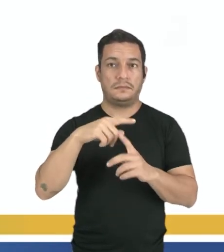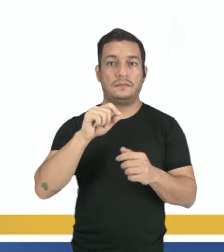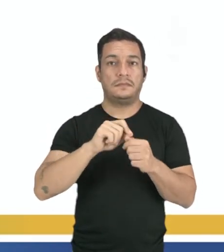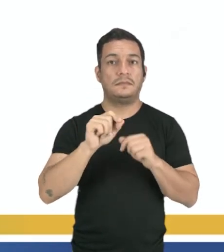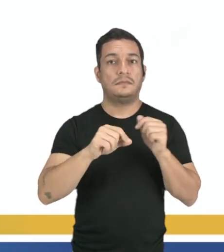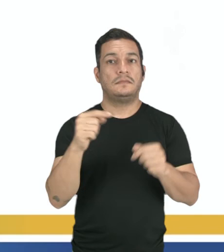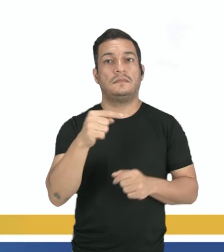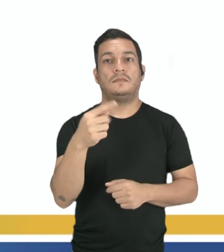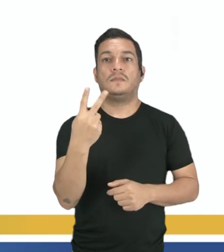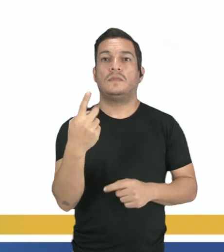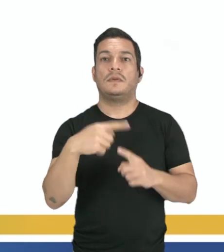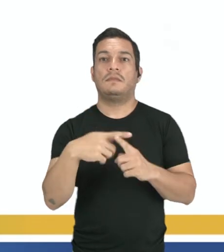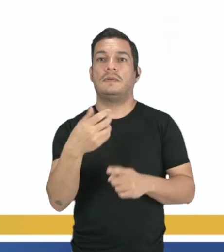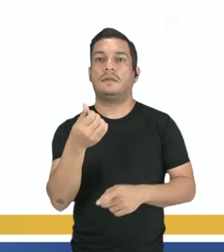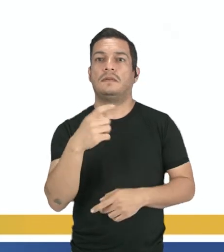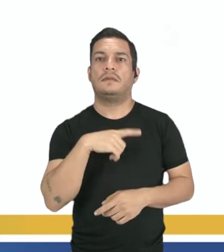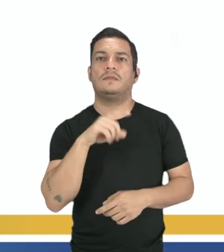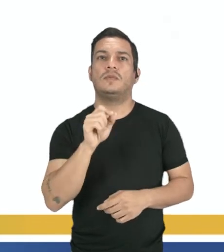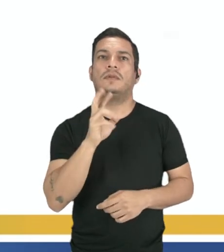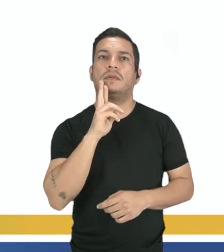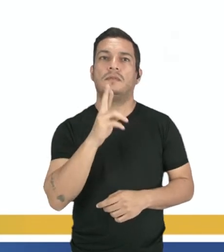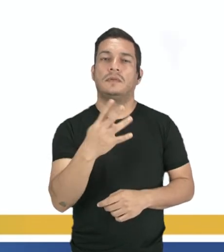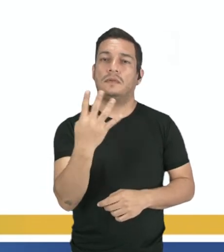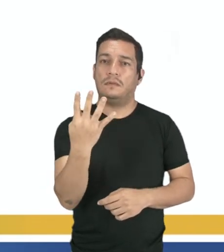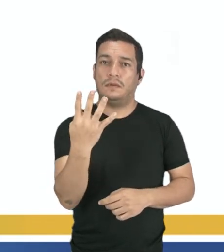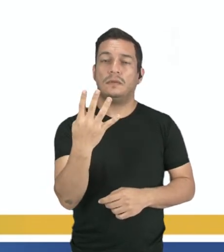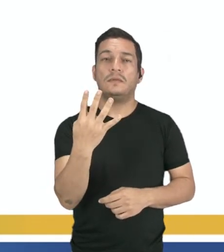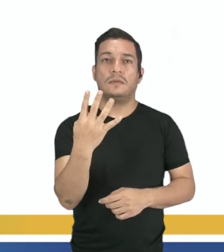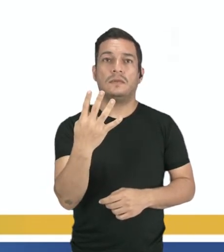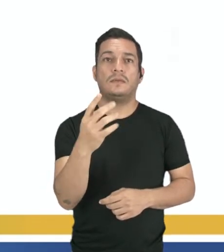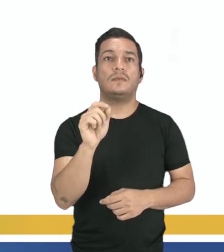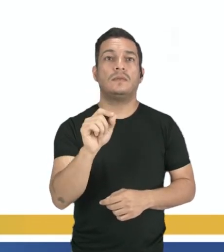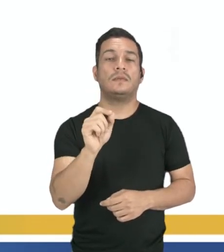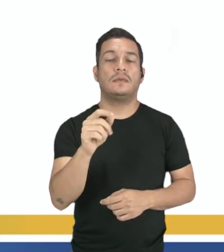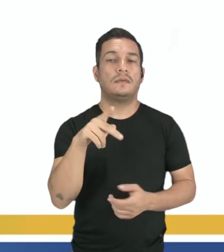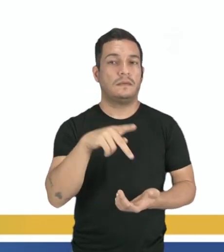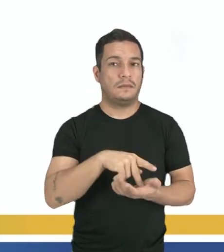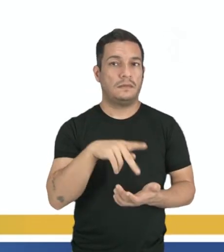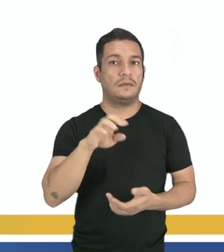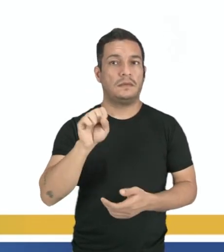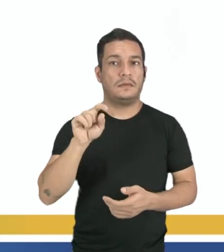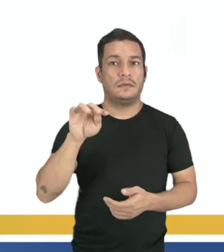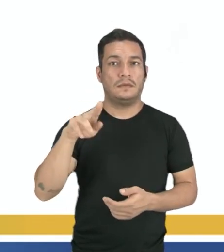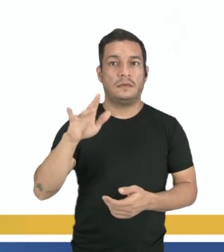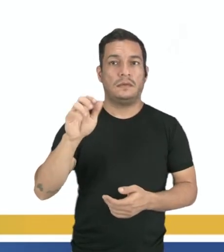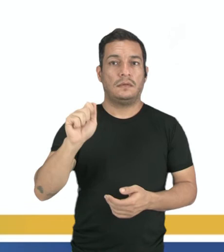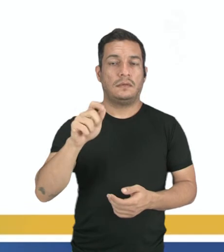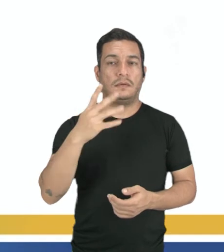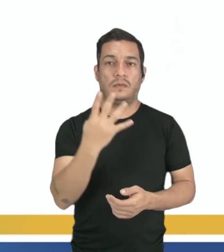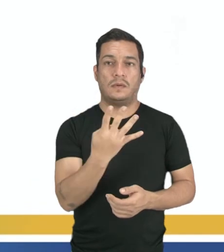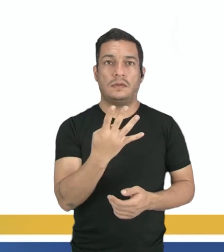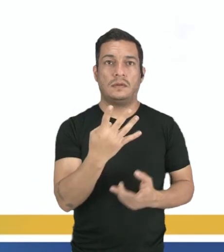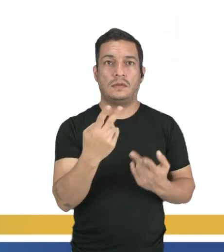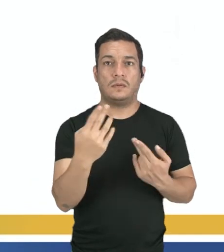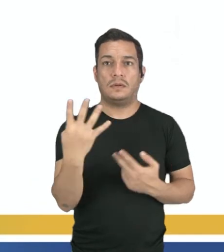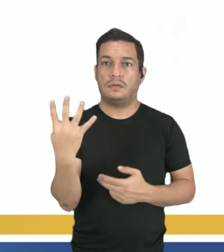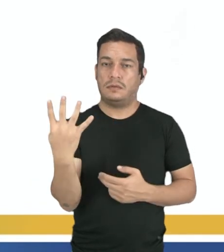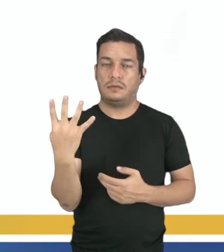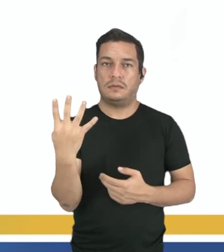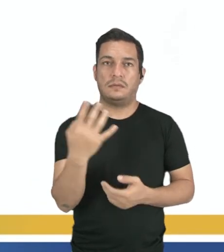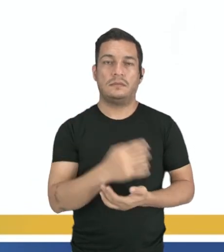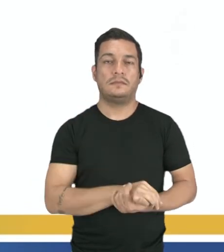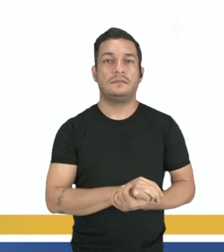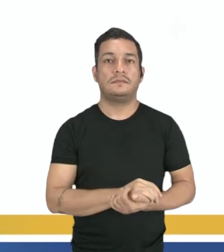Fazendo menos 2 mais 6, temos o valor de 4, o que torna essa sentença verdadeira, já que 4 é igual a